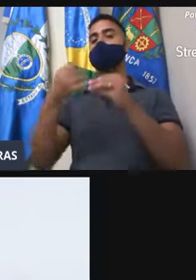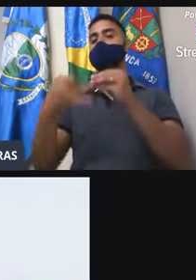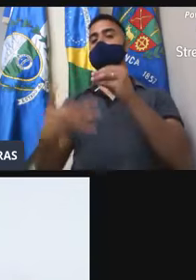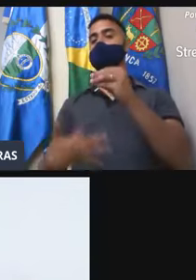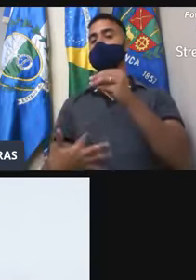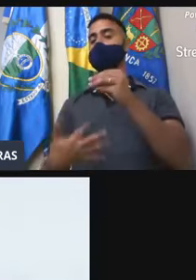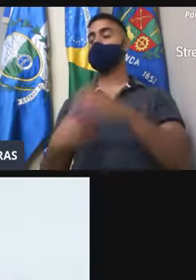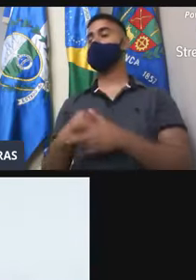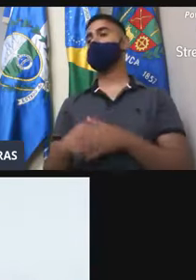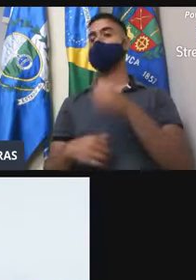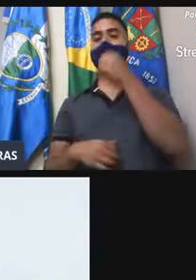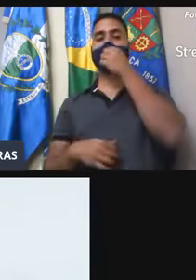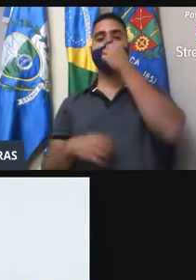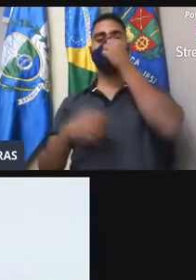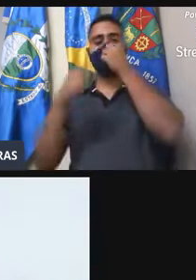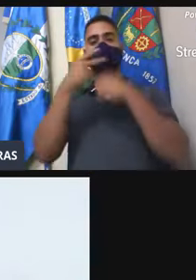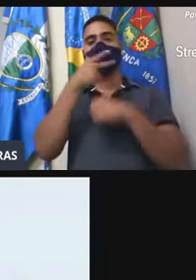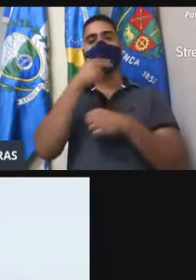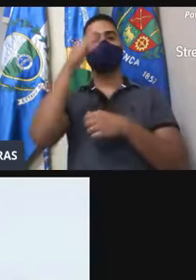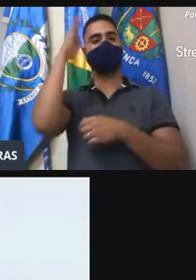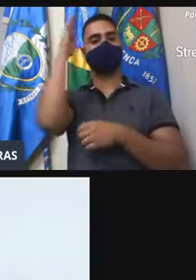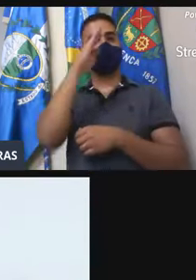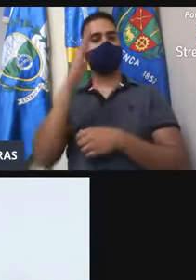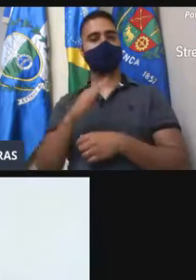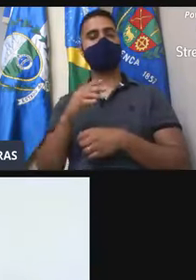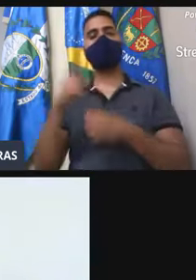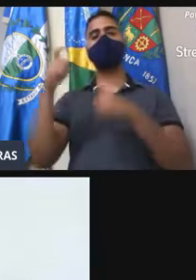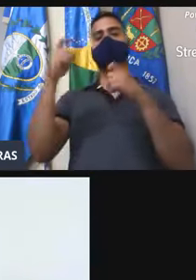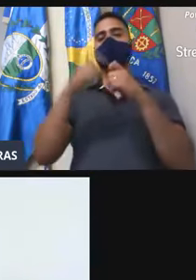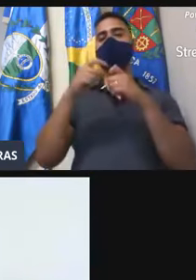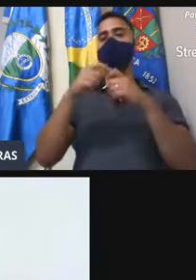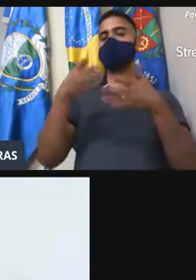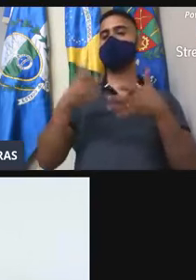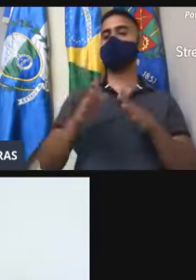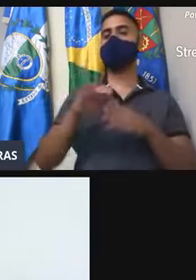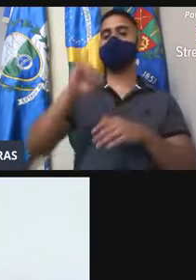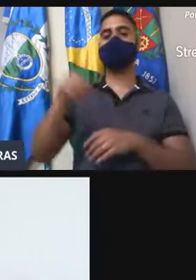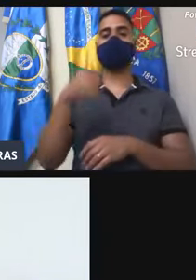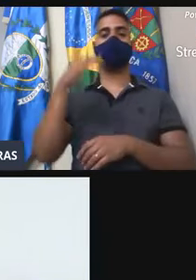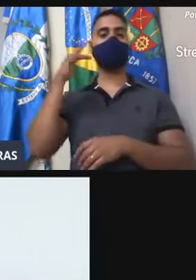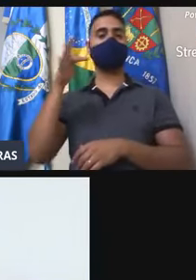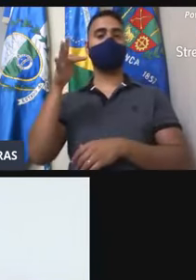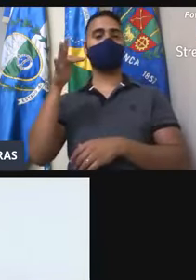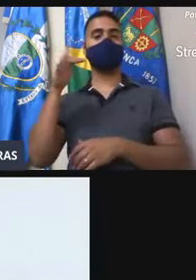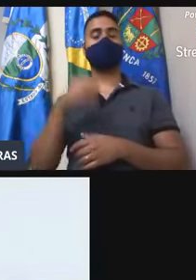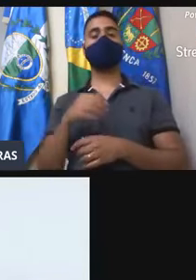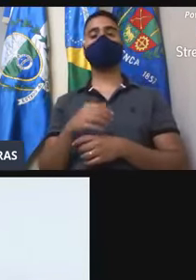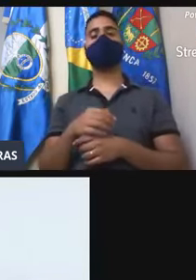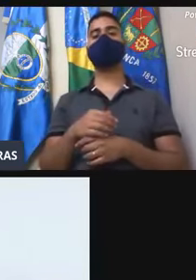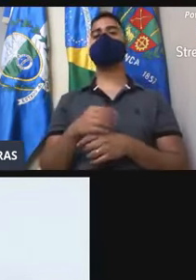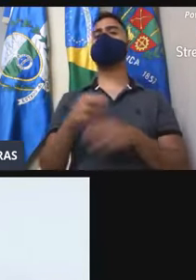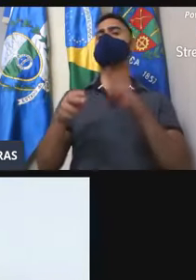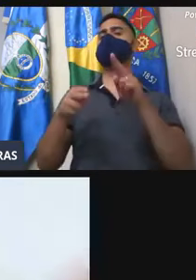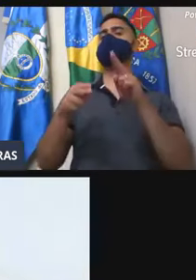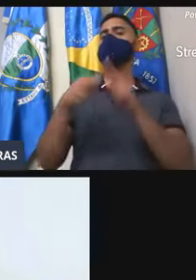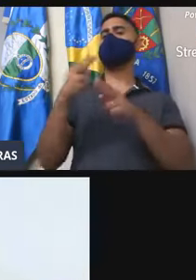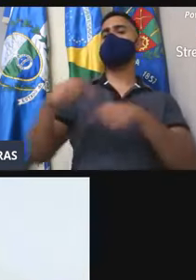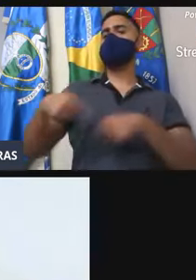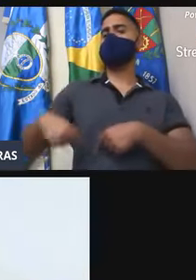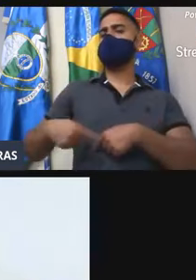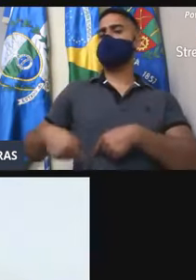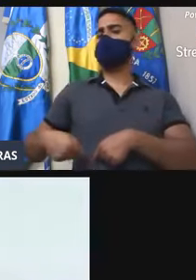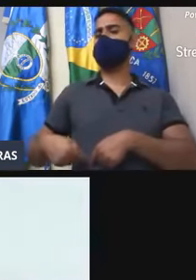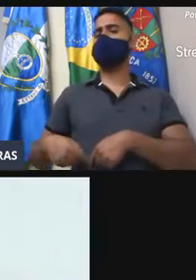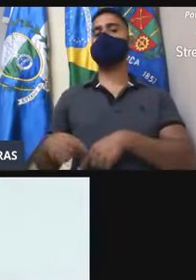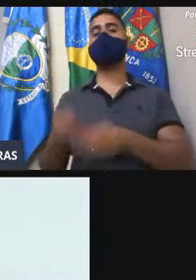Justificativa, doutor Bernardo é brasileiro, médico, 35 anos e nasceu em Juiz de Fora. Homenageado é cirurgião do aparelho digestivo e